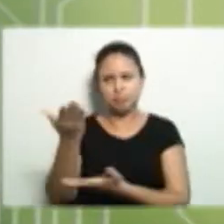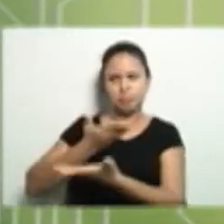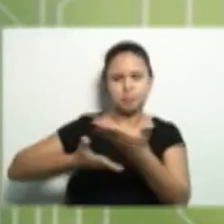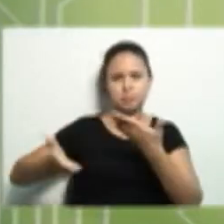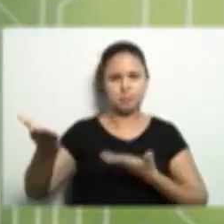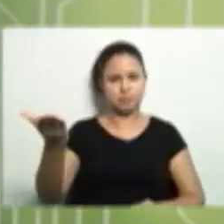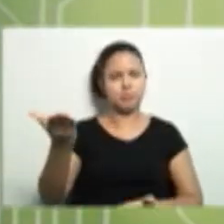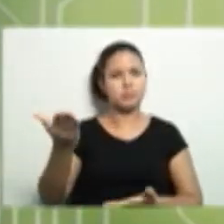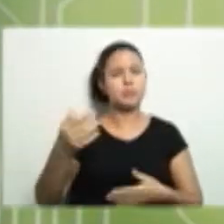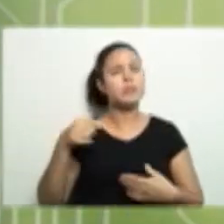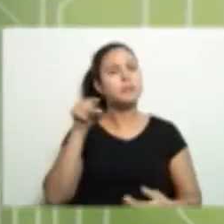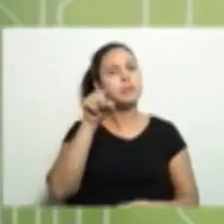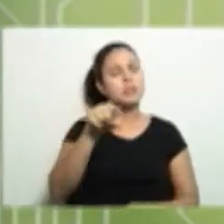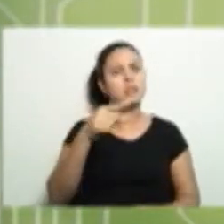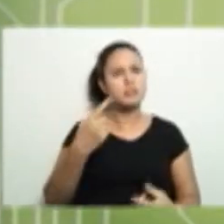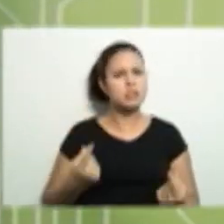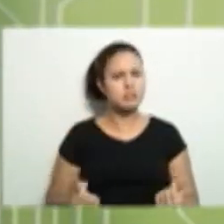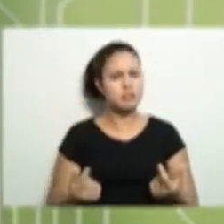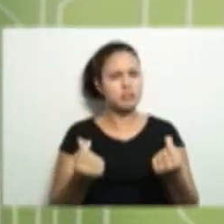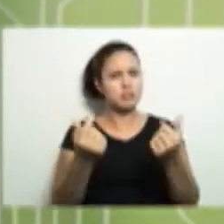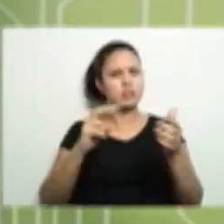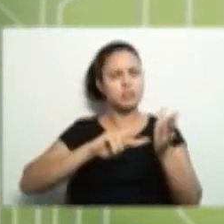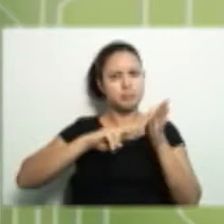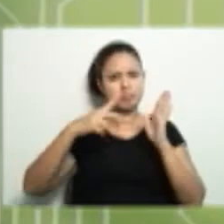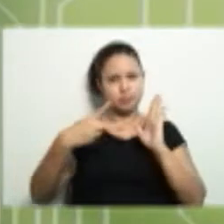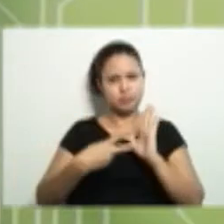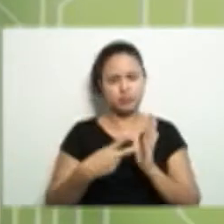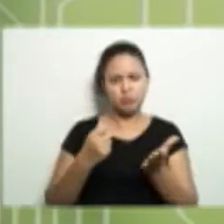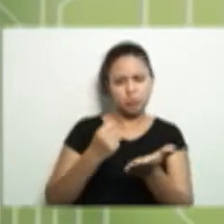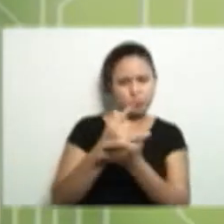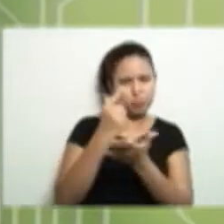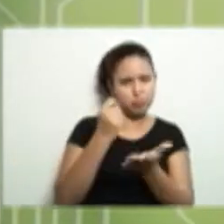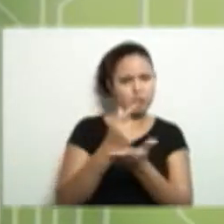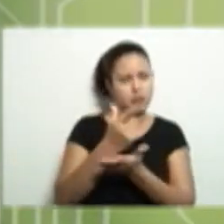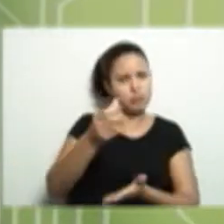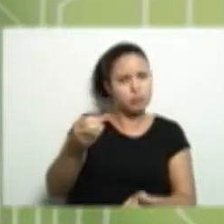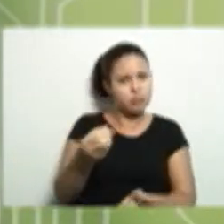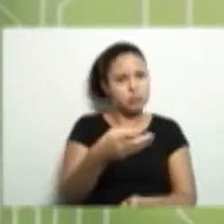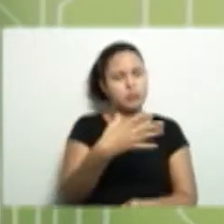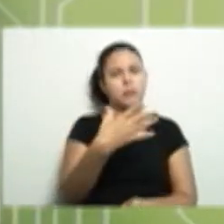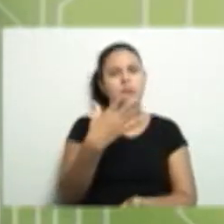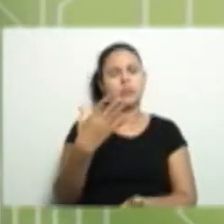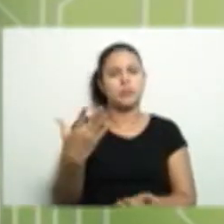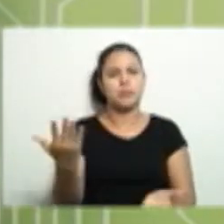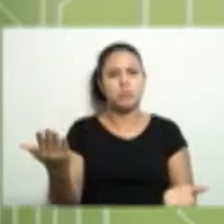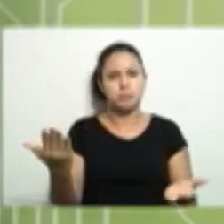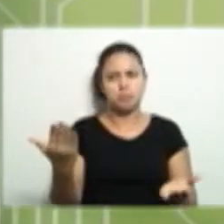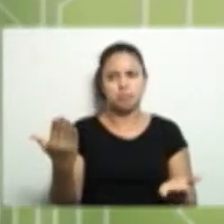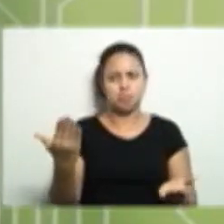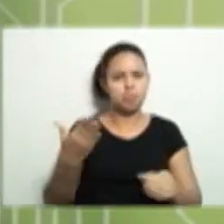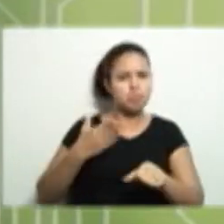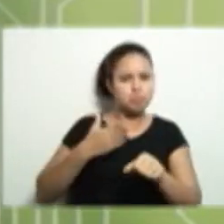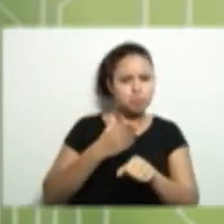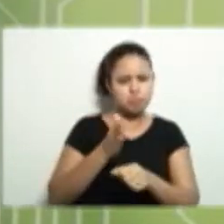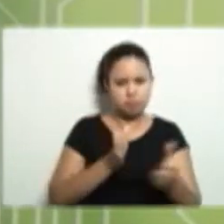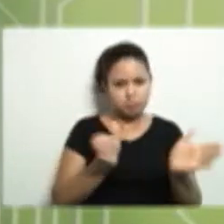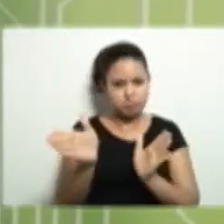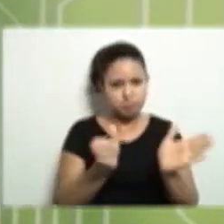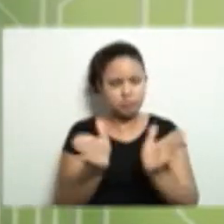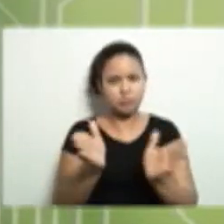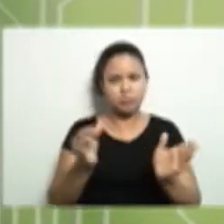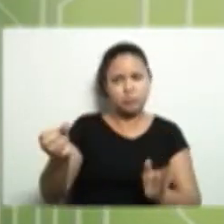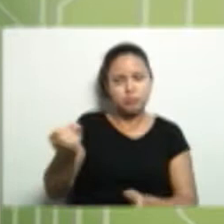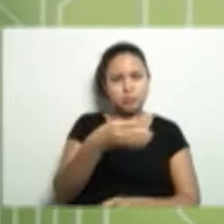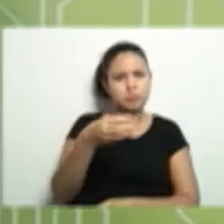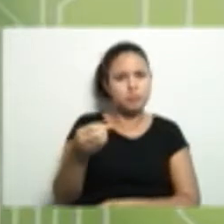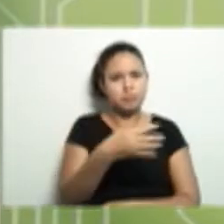você, riqueza provavelmente significa comprar coisas novas, ter acesso a coisas que você não tinha antes.